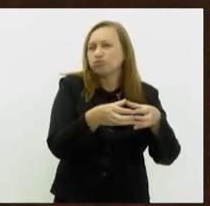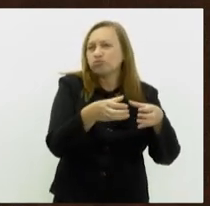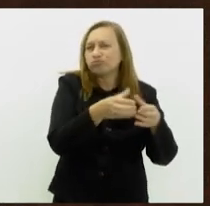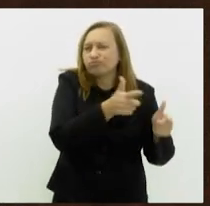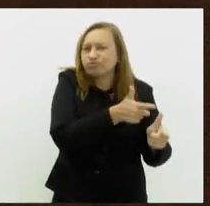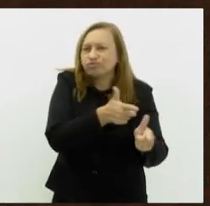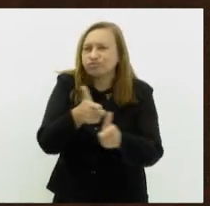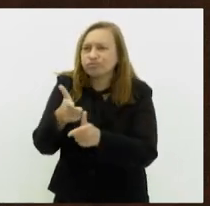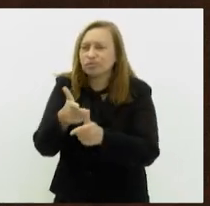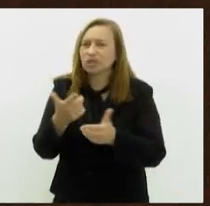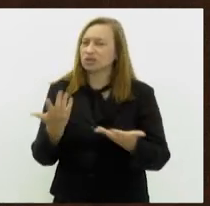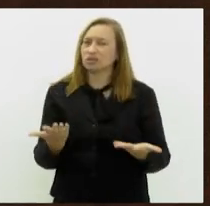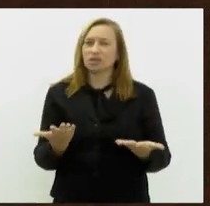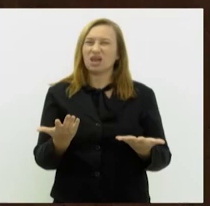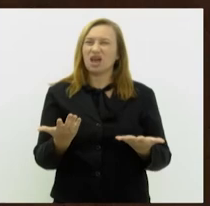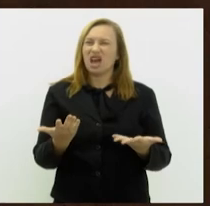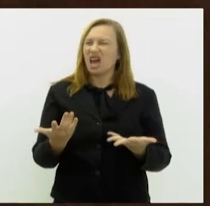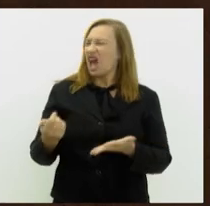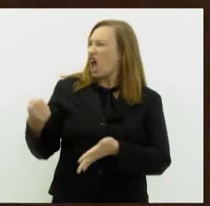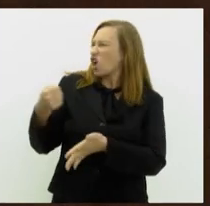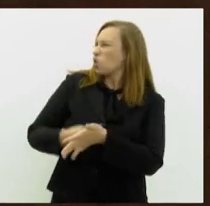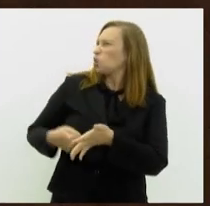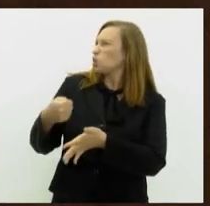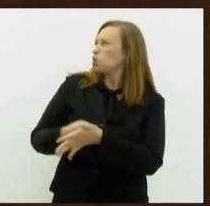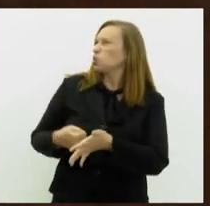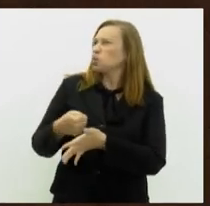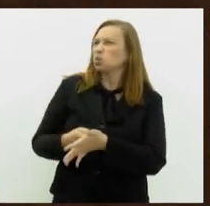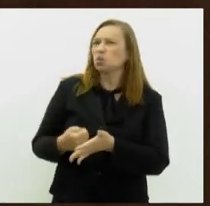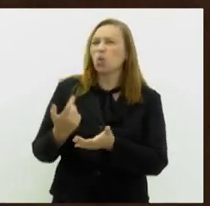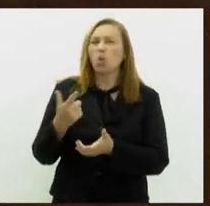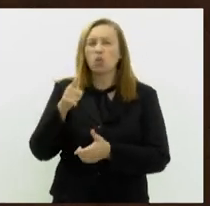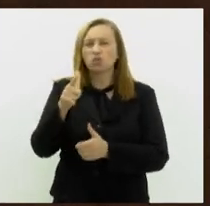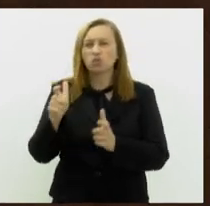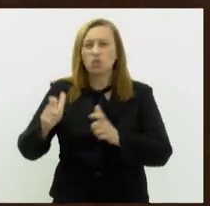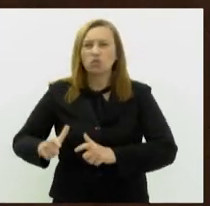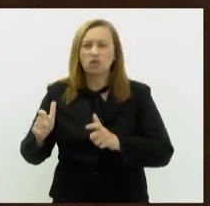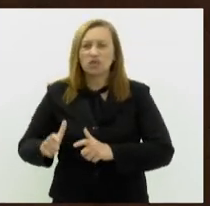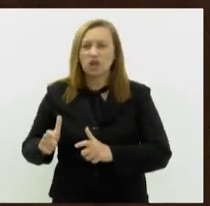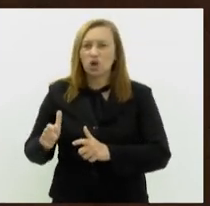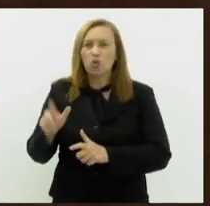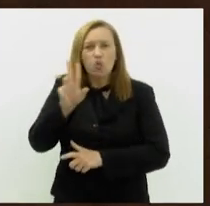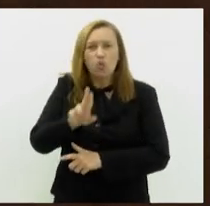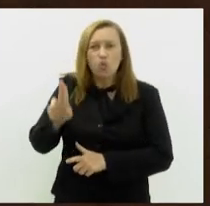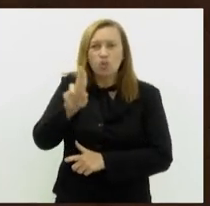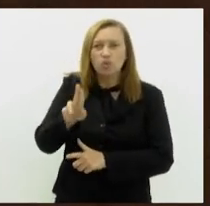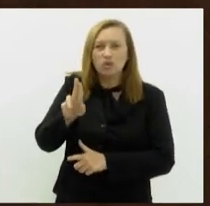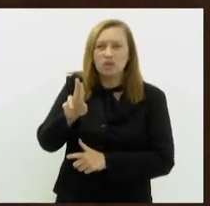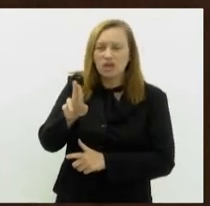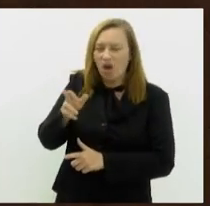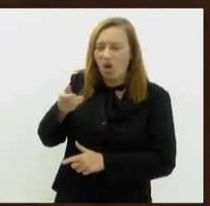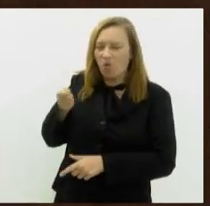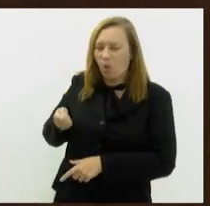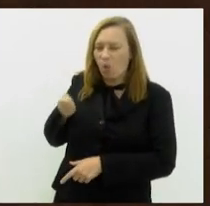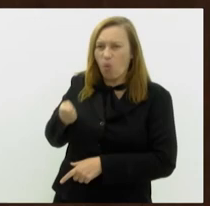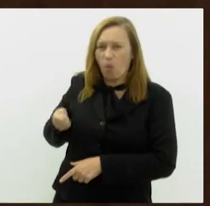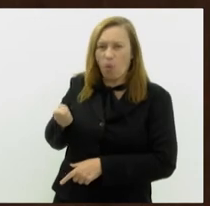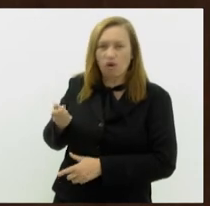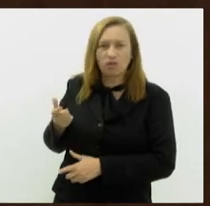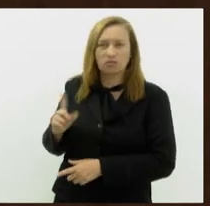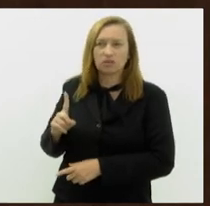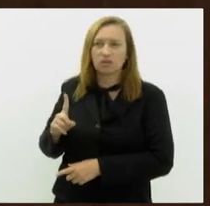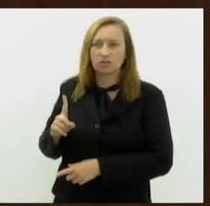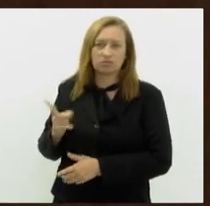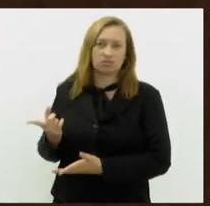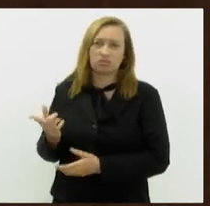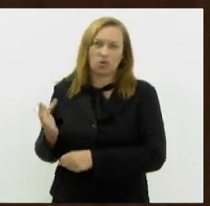se dar através da luta onde você utiliza o terror, não é? Nem como forma de